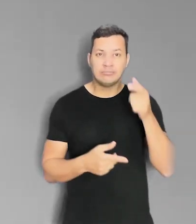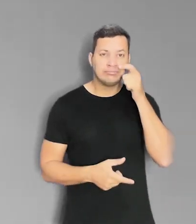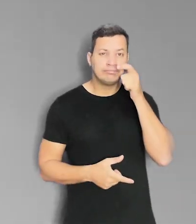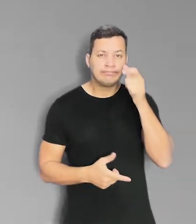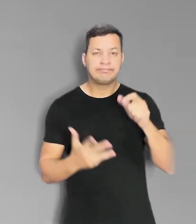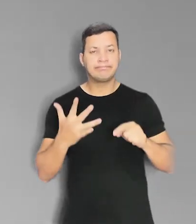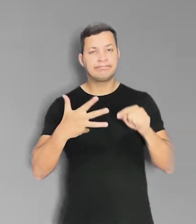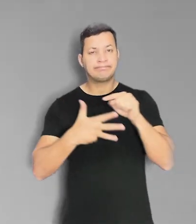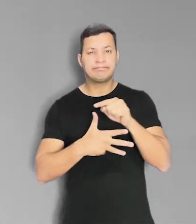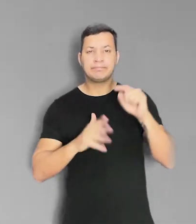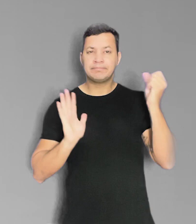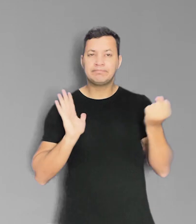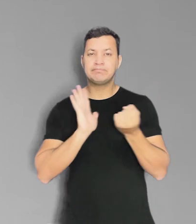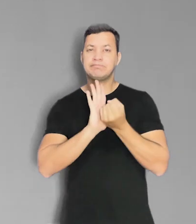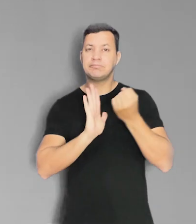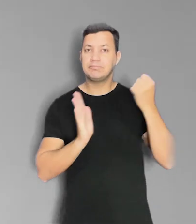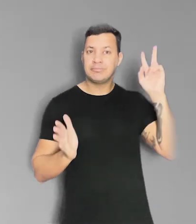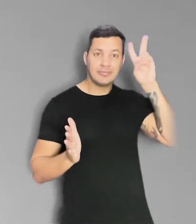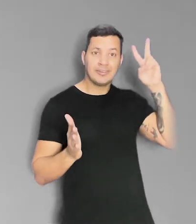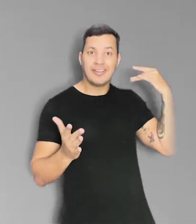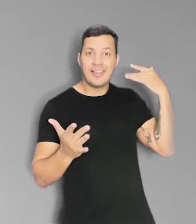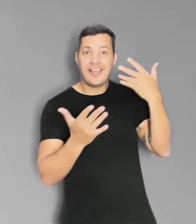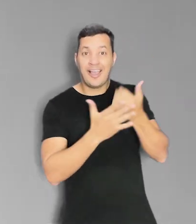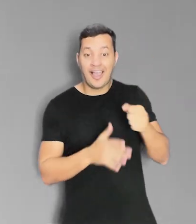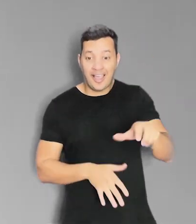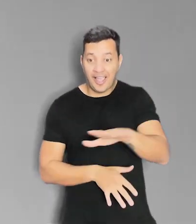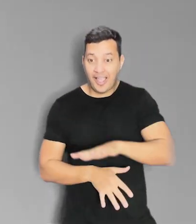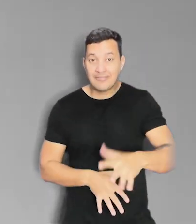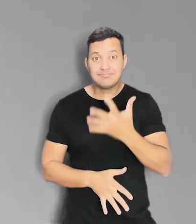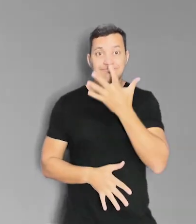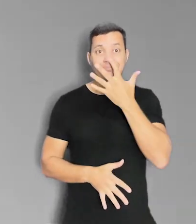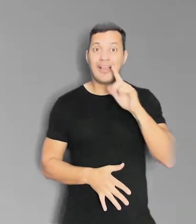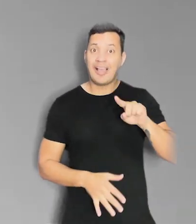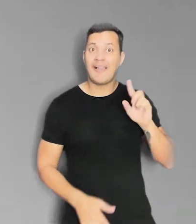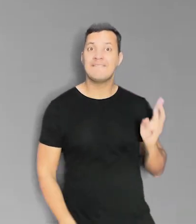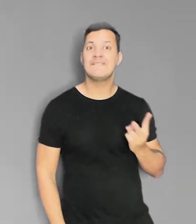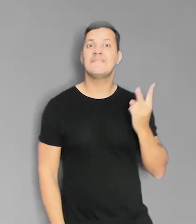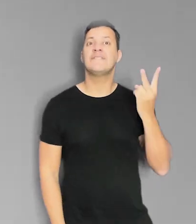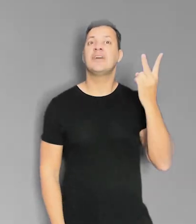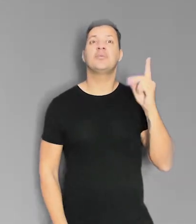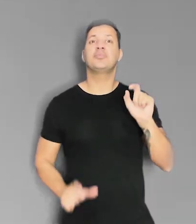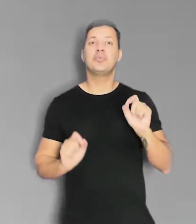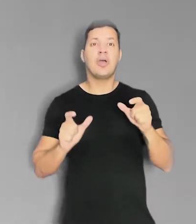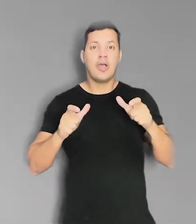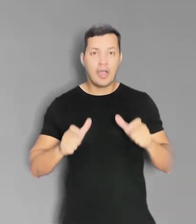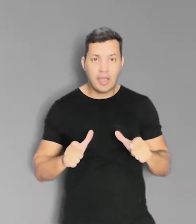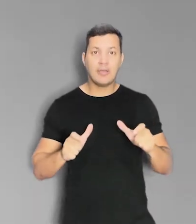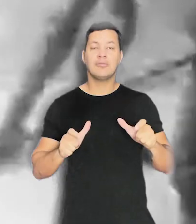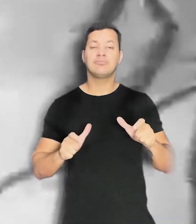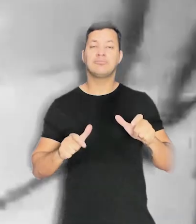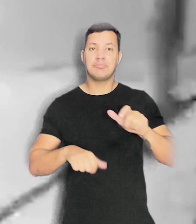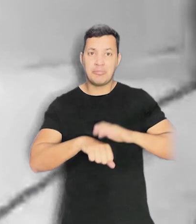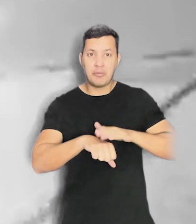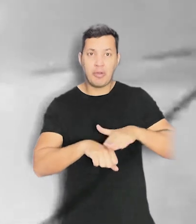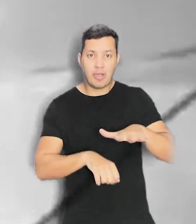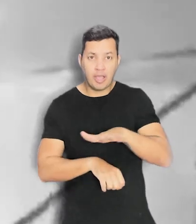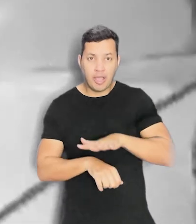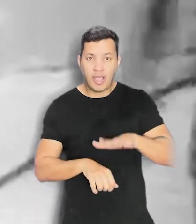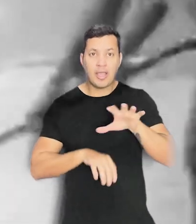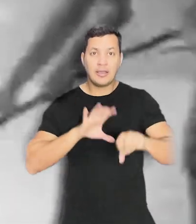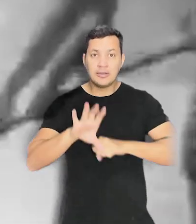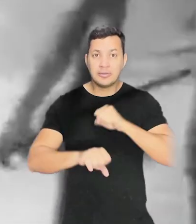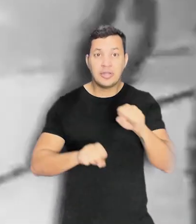aspectos históricos, panorâmicos e paisagísticos, valorizados pela salubridade do clima e notadamente pela